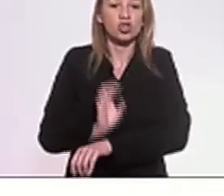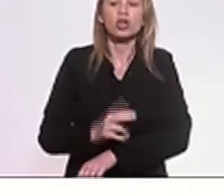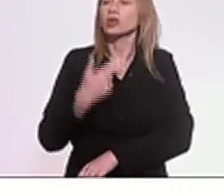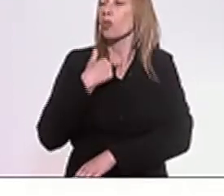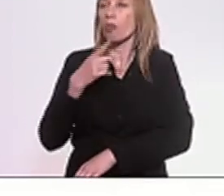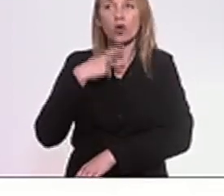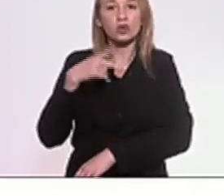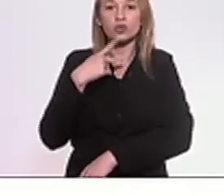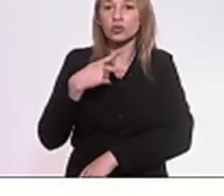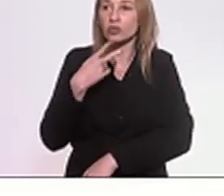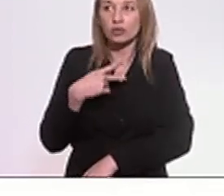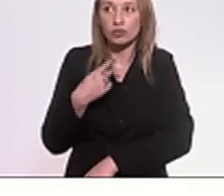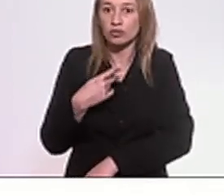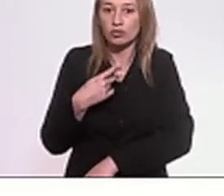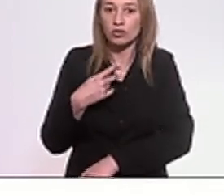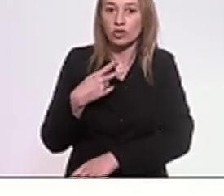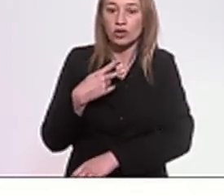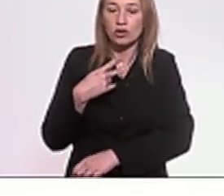de falar